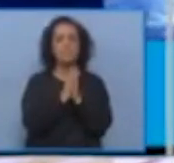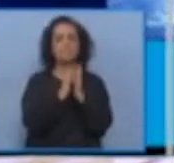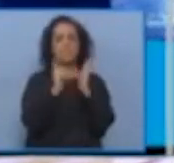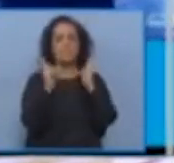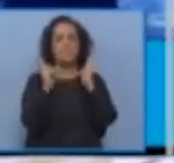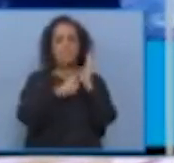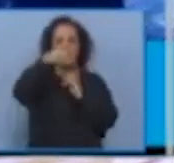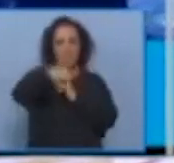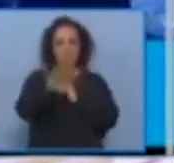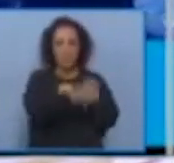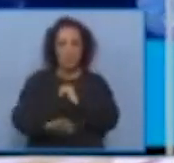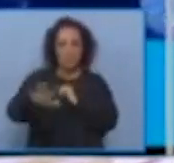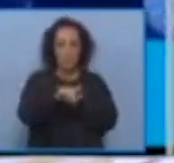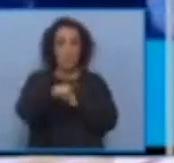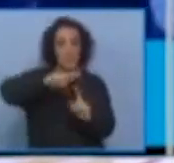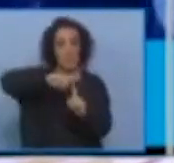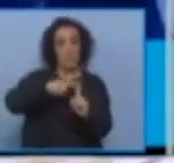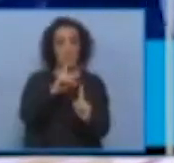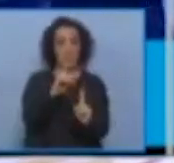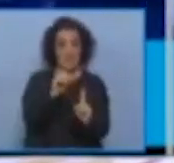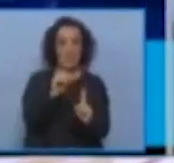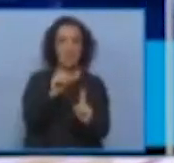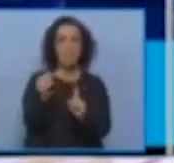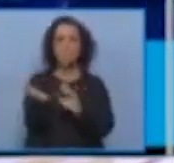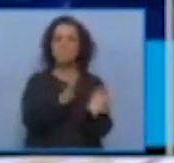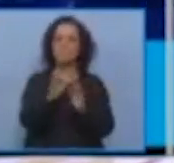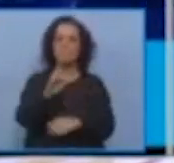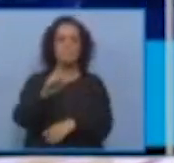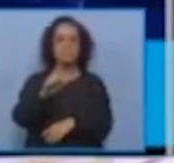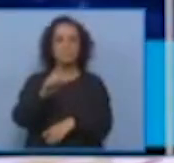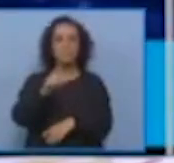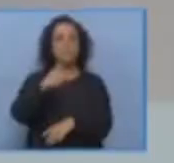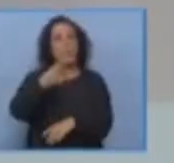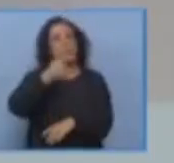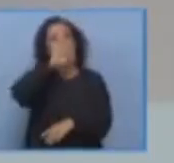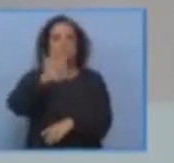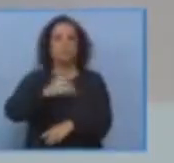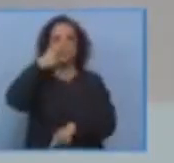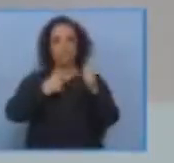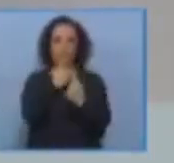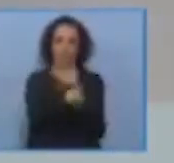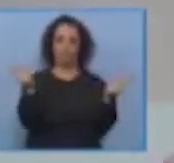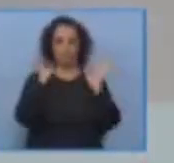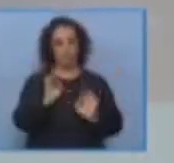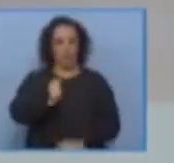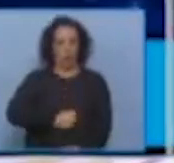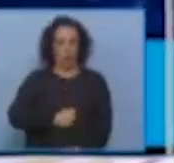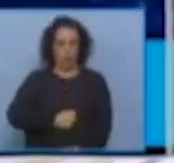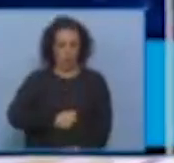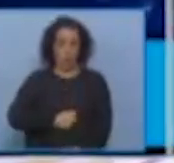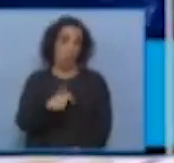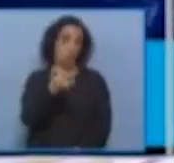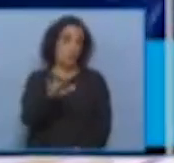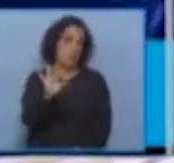latino-americana, nos anos 60, quase 90% das pessoas se dizia católicos. E em 2014, são os